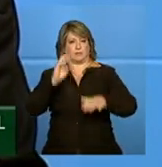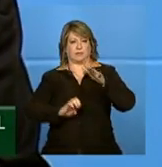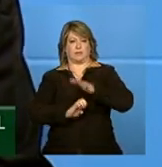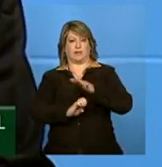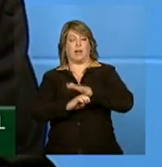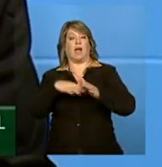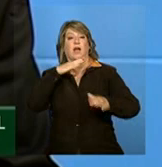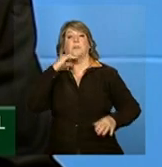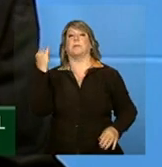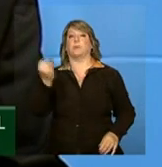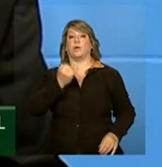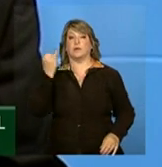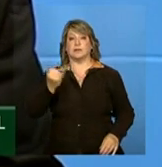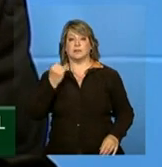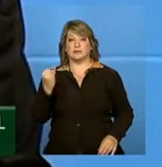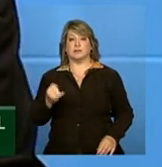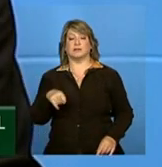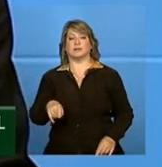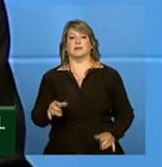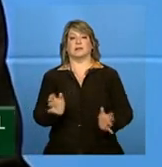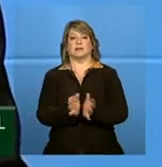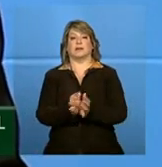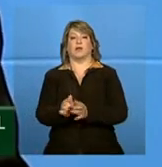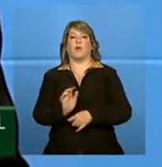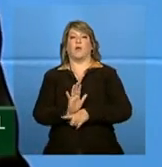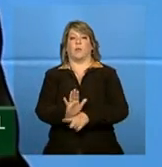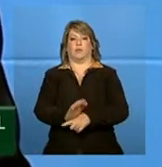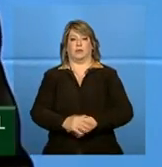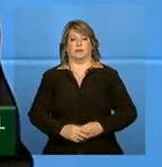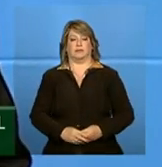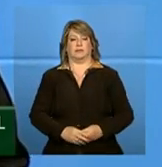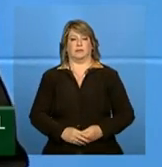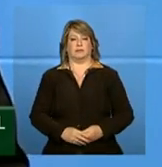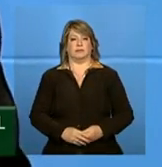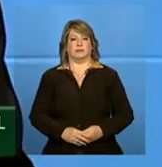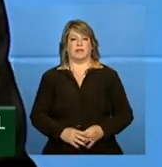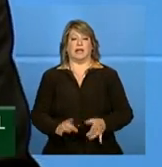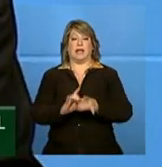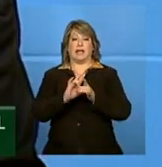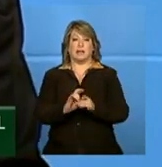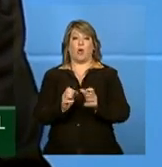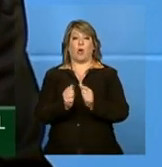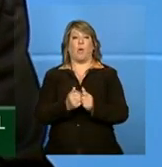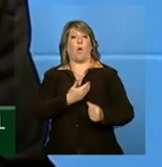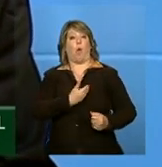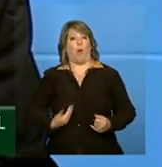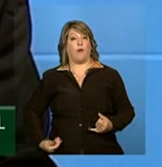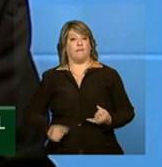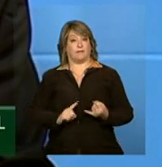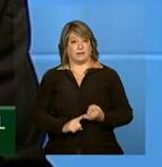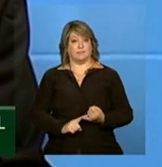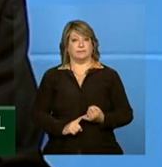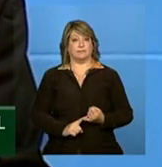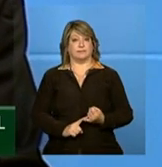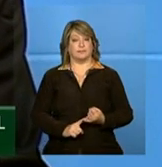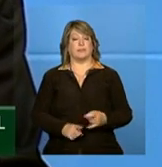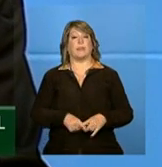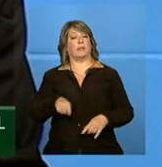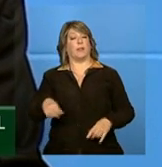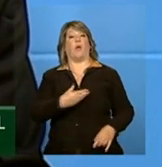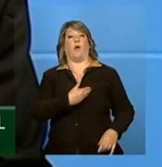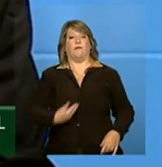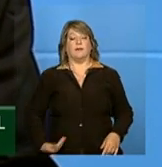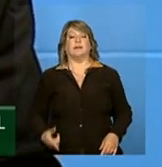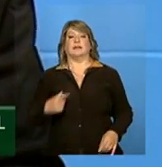consideram importantes no âmbito da cooperação. Parceria com o governo. O